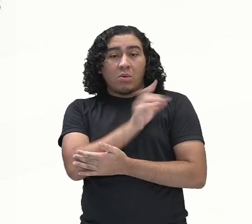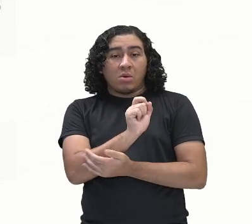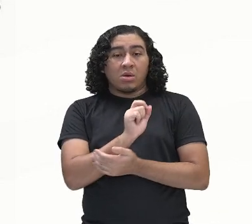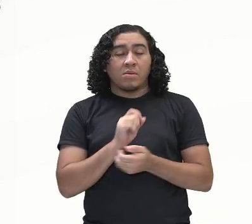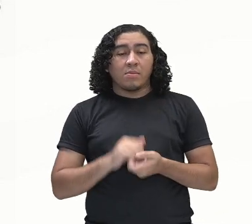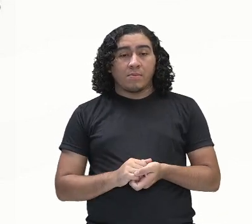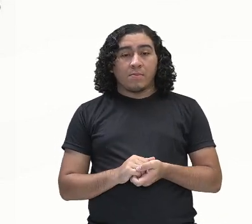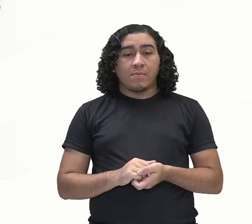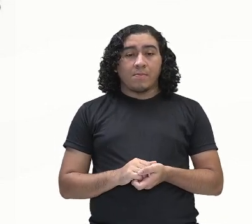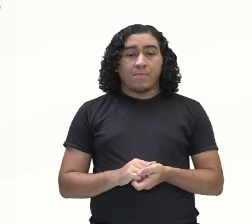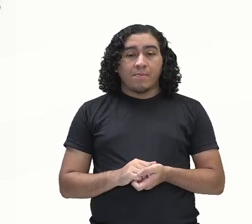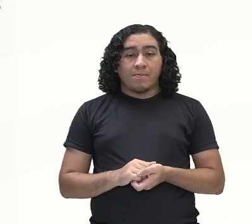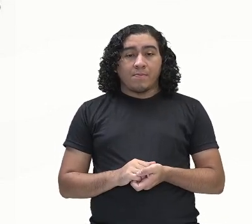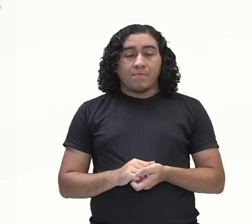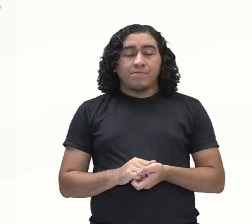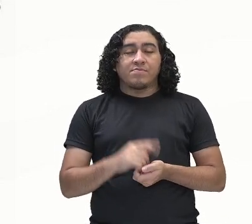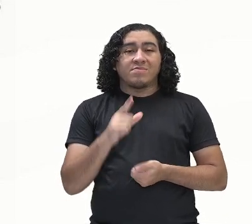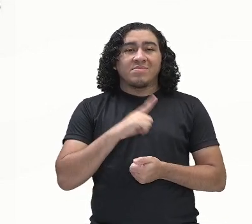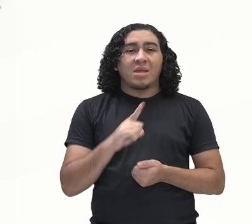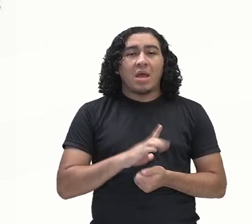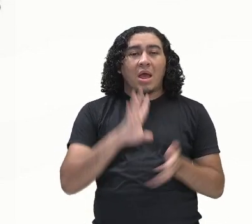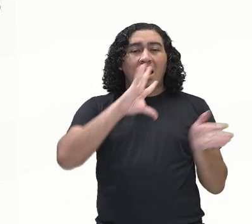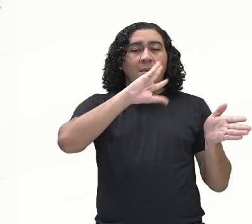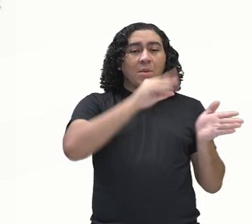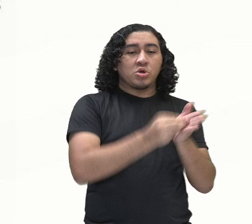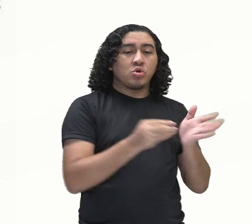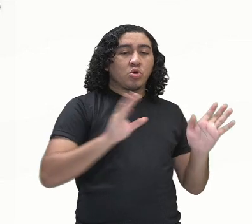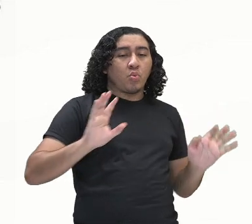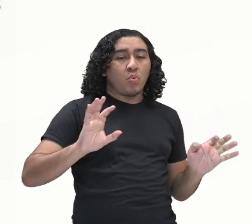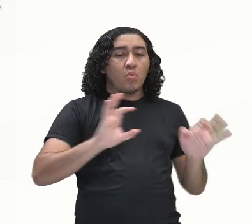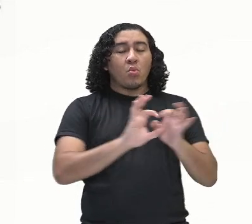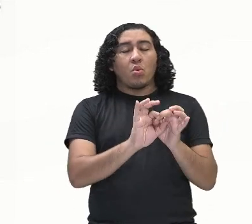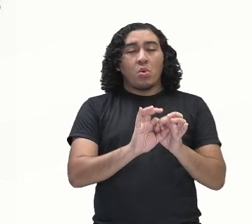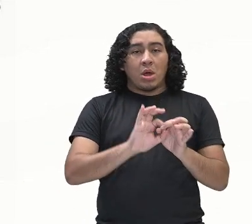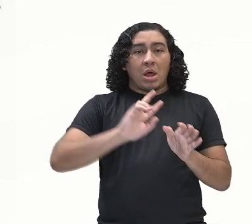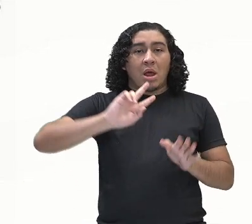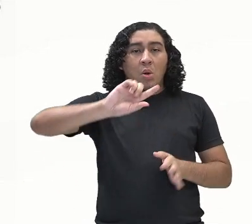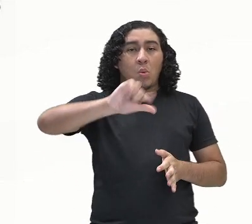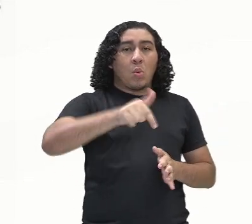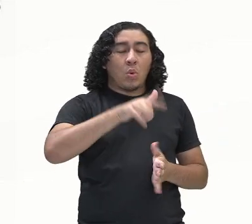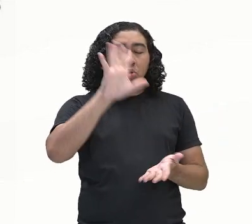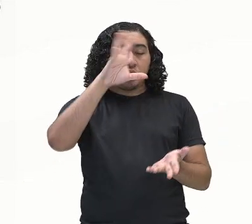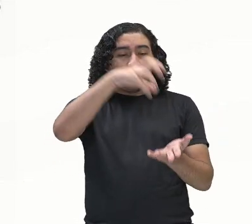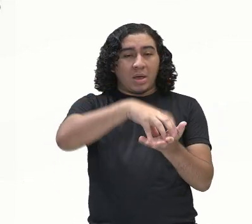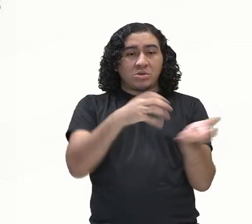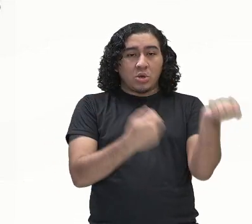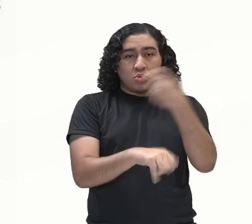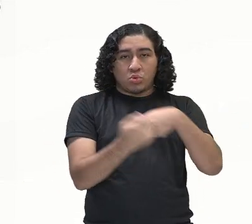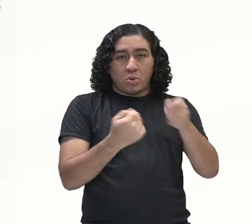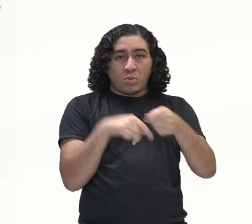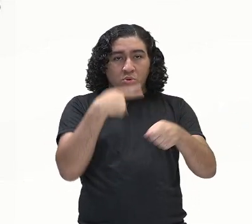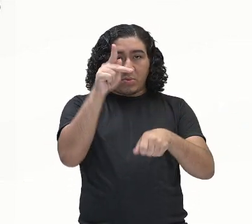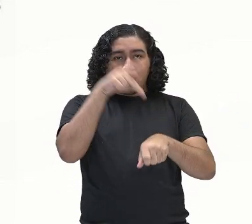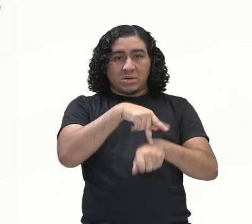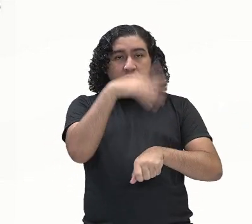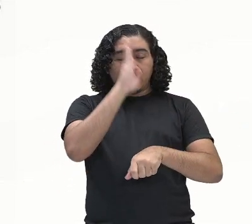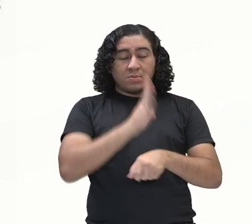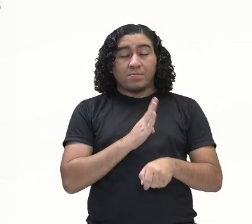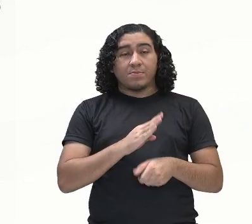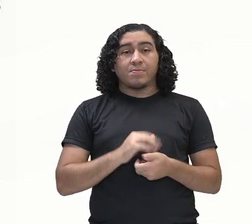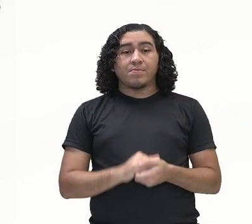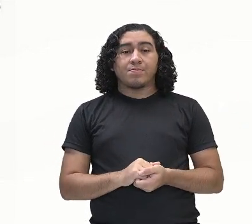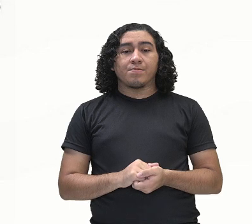que ficou chamado aqui de integração da Amazônia aos centros econômicos do país, né?